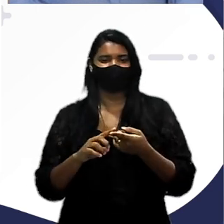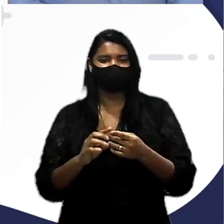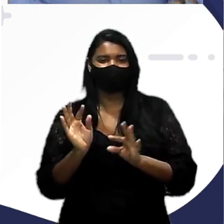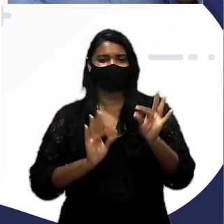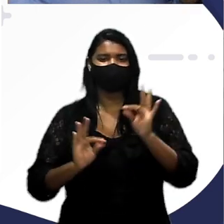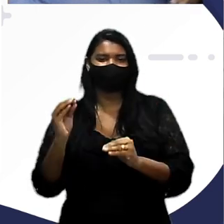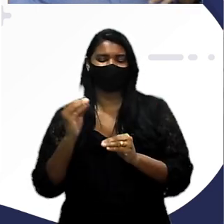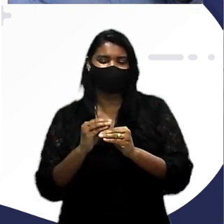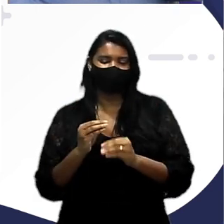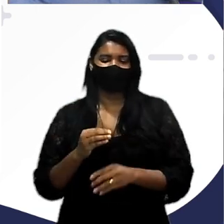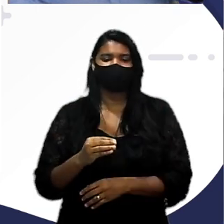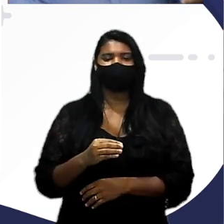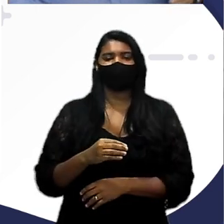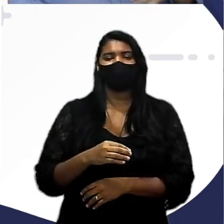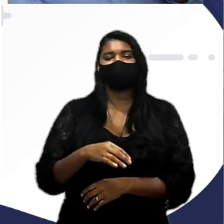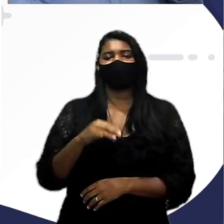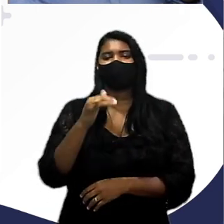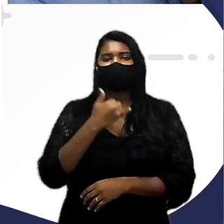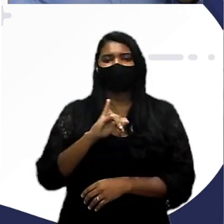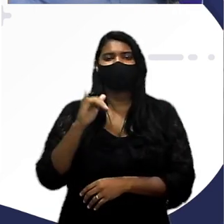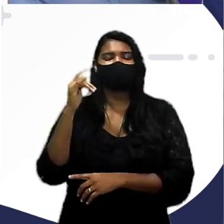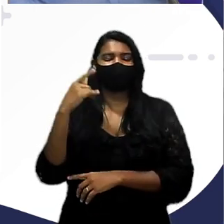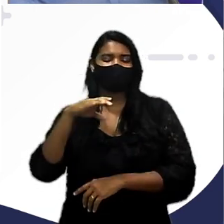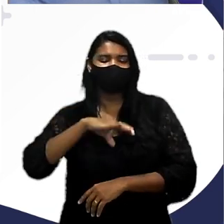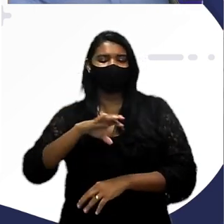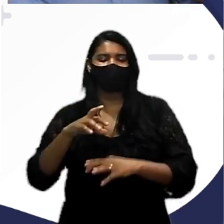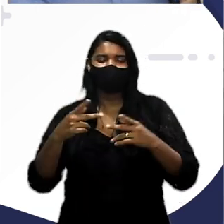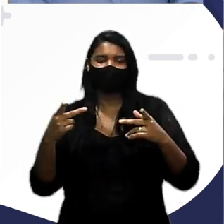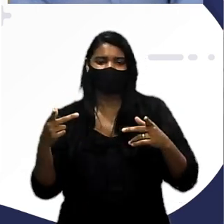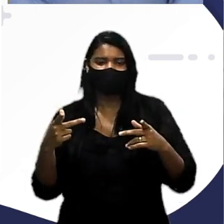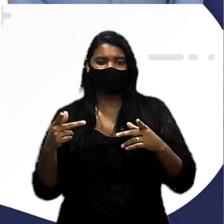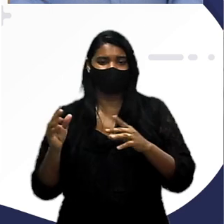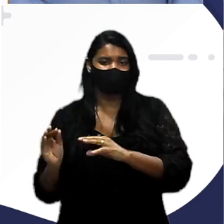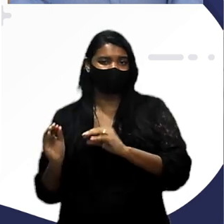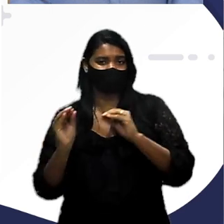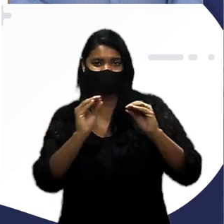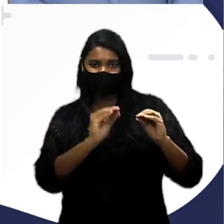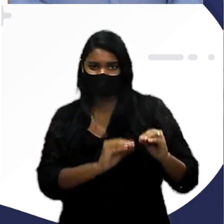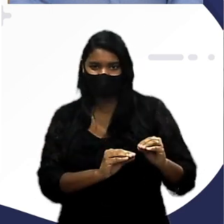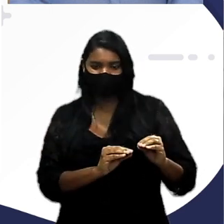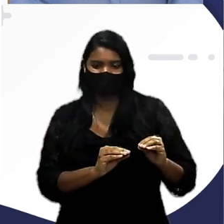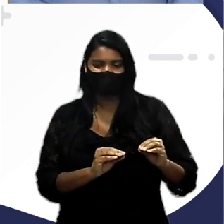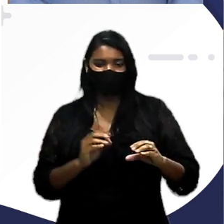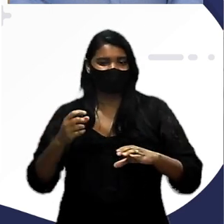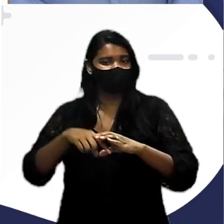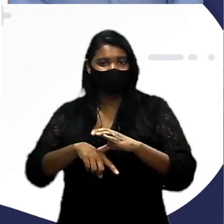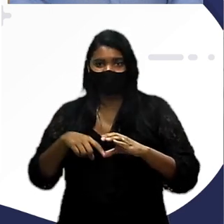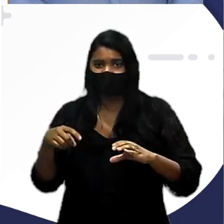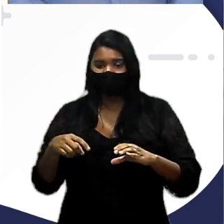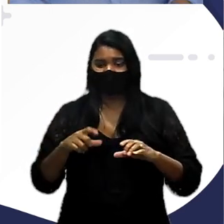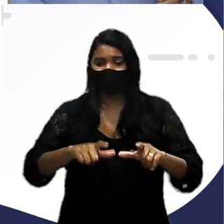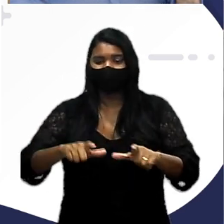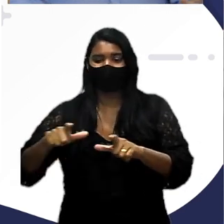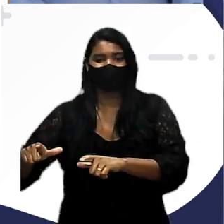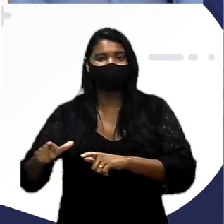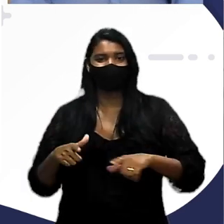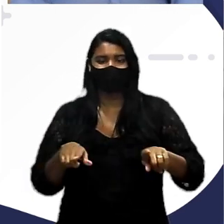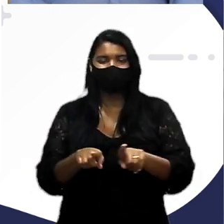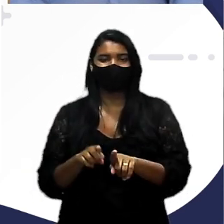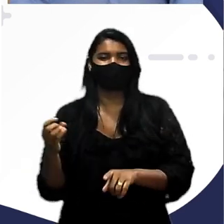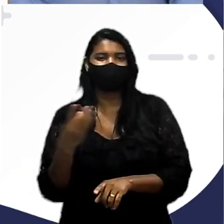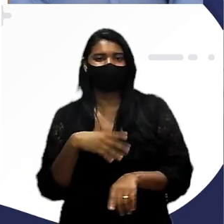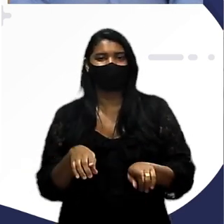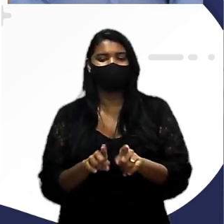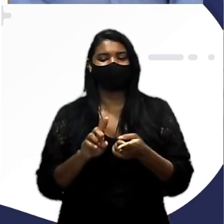a Inglaterra, a Espanha, Portugal saíram para explorar novos territórios e, claro,